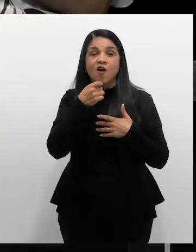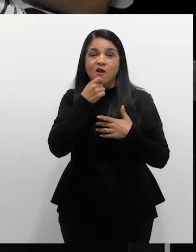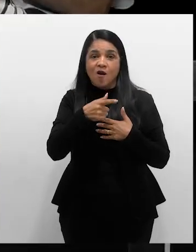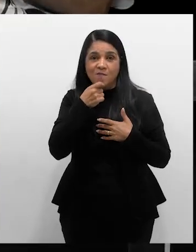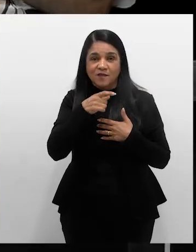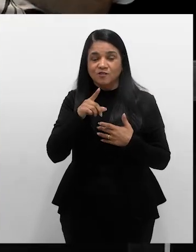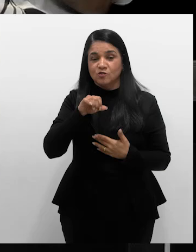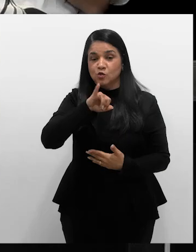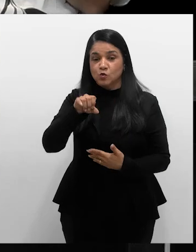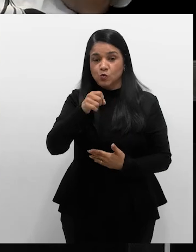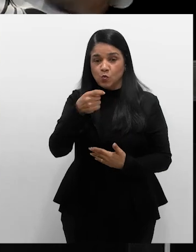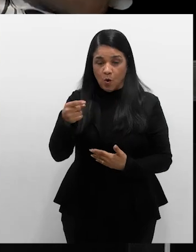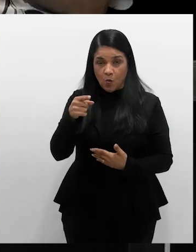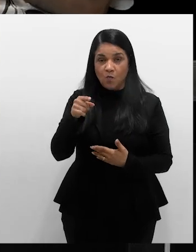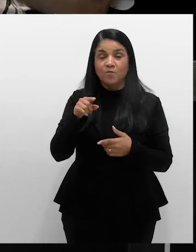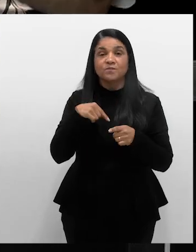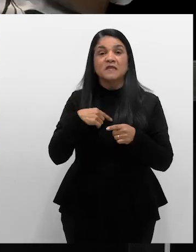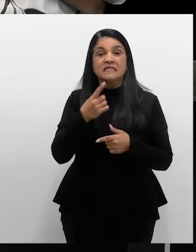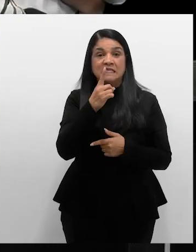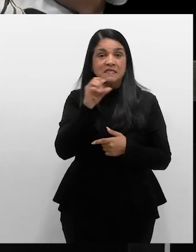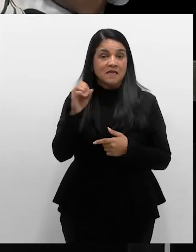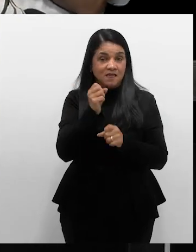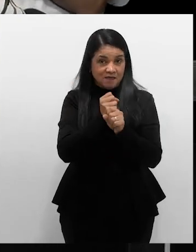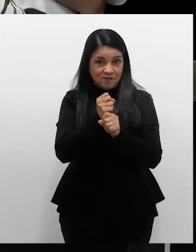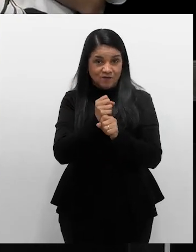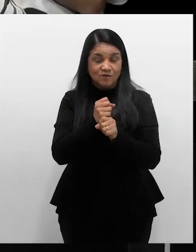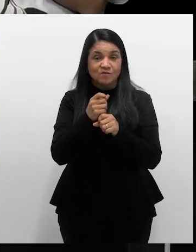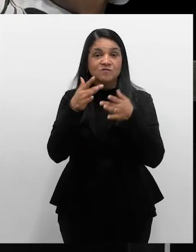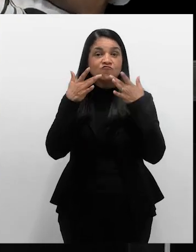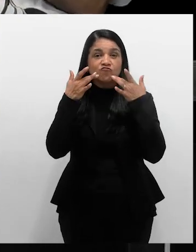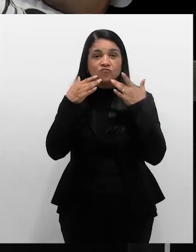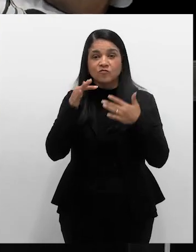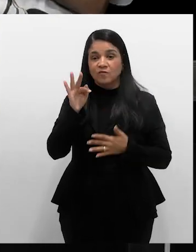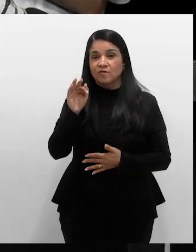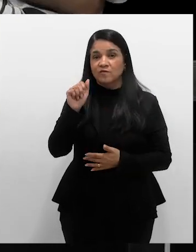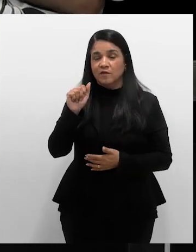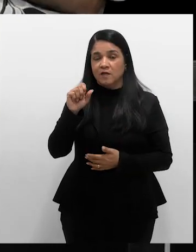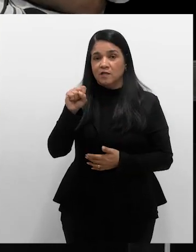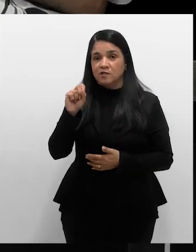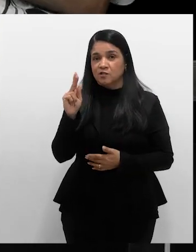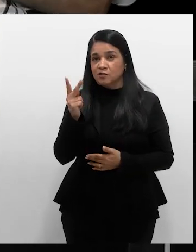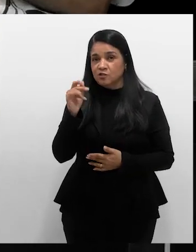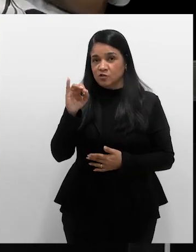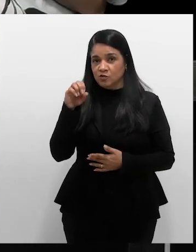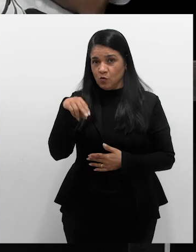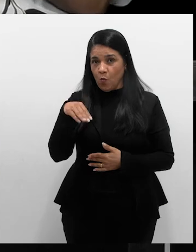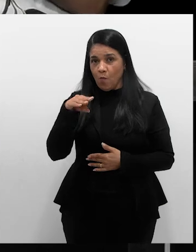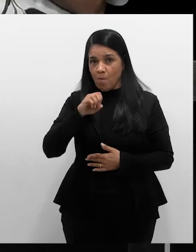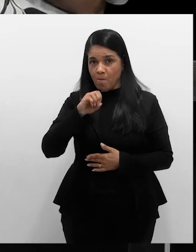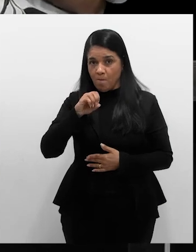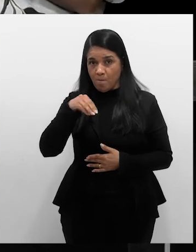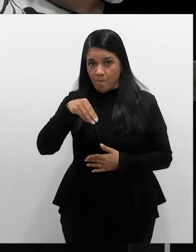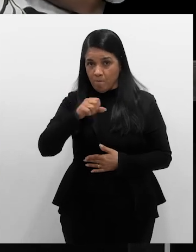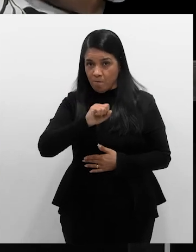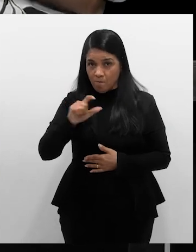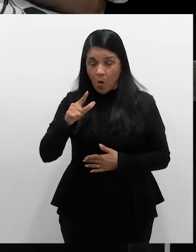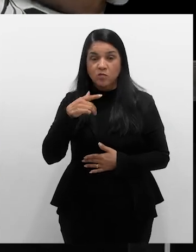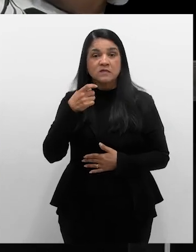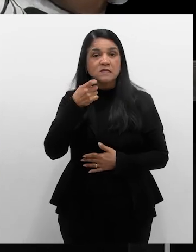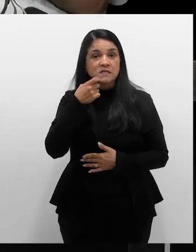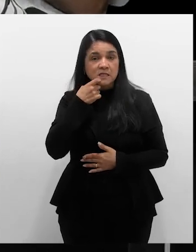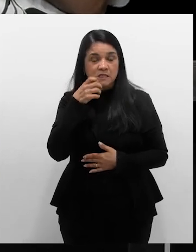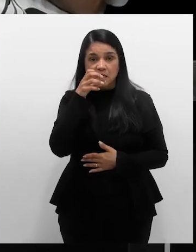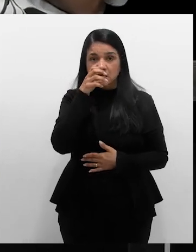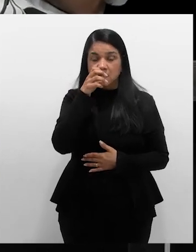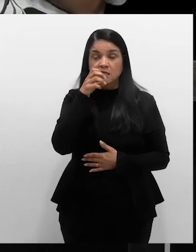João Bittencourt, comemorando 100 anos, a gente está em cartaz no Teatro Fashion Mall, no Shopping Fashion Mall, às sextas, sábados e